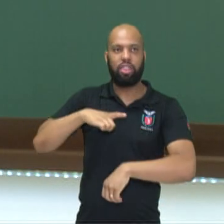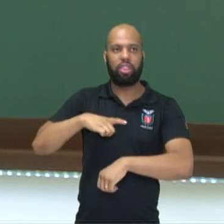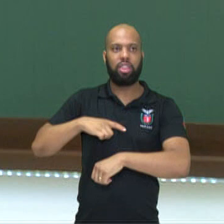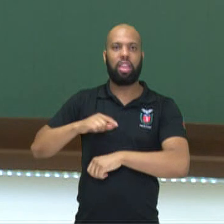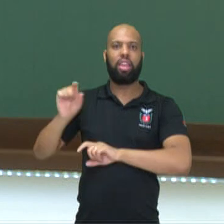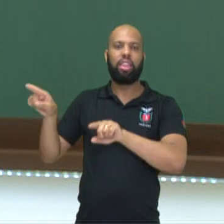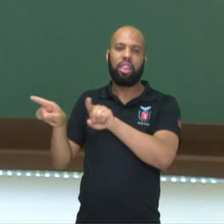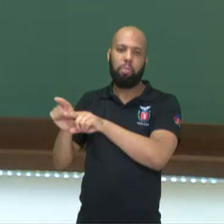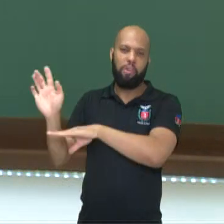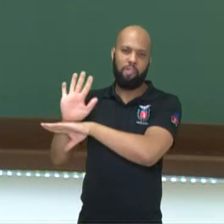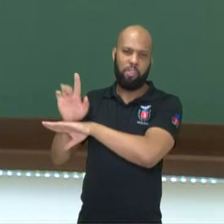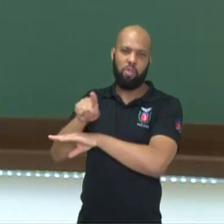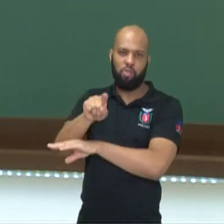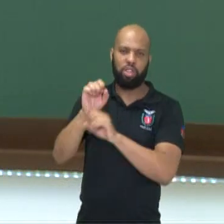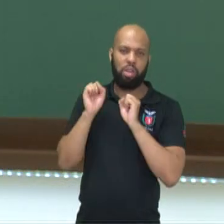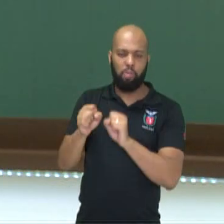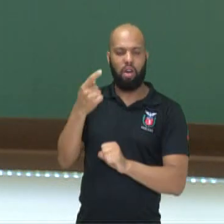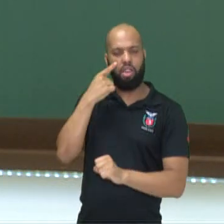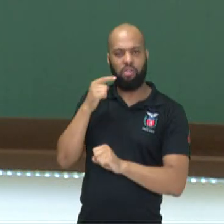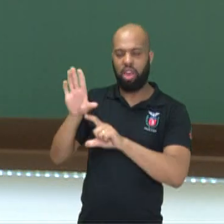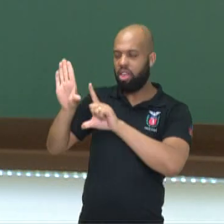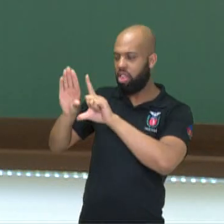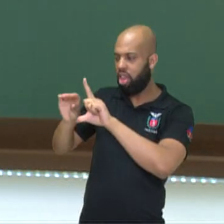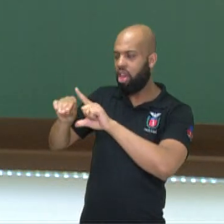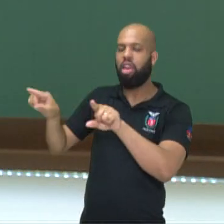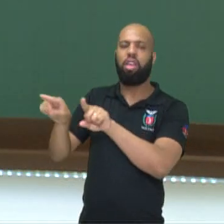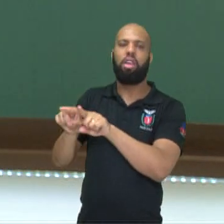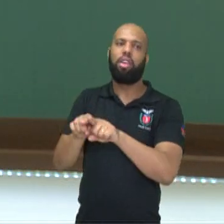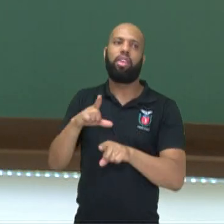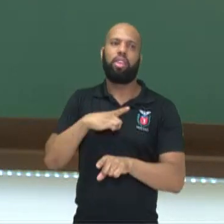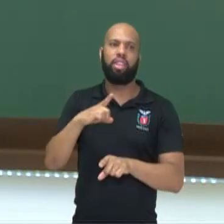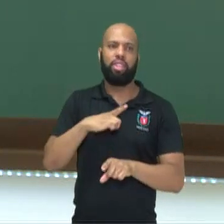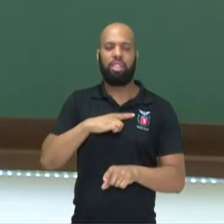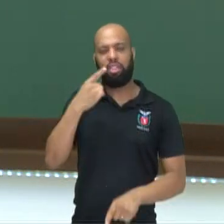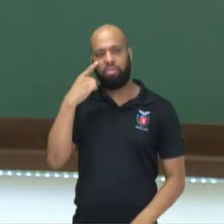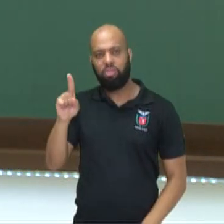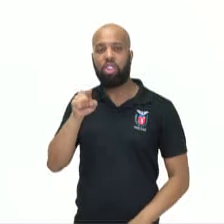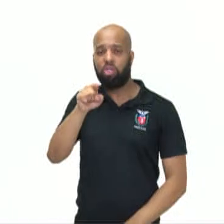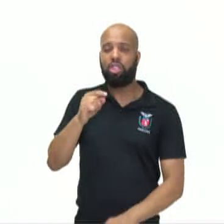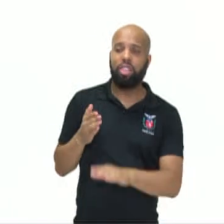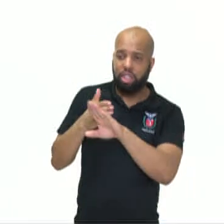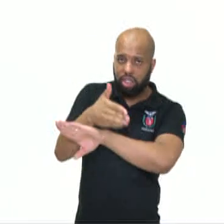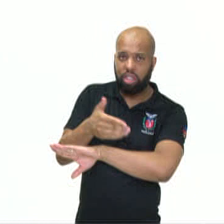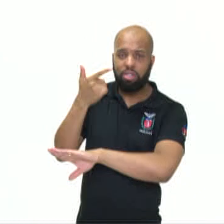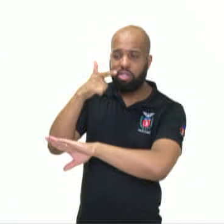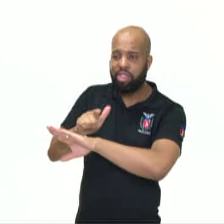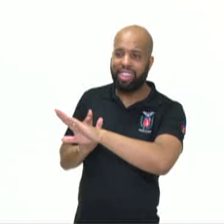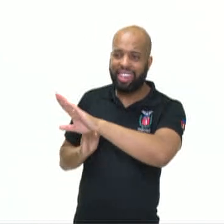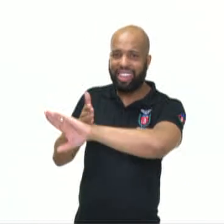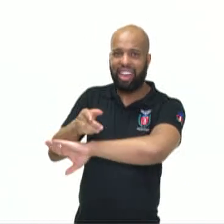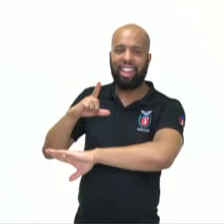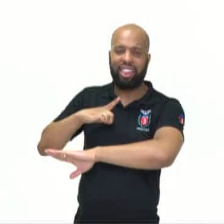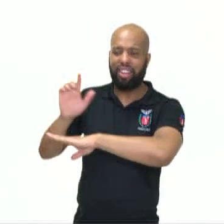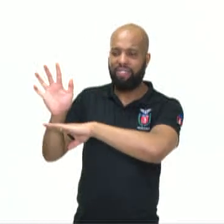videozinho, então, uma sugestão, né? Tem um QR Code ali embaixo do quadrinho amarelo para vocês apontarem o celular e